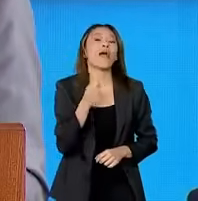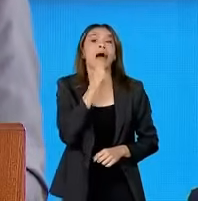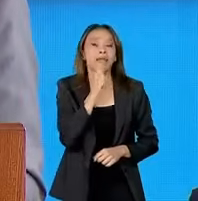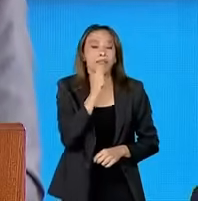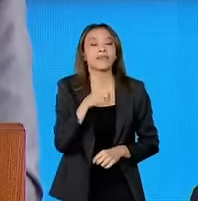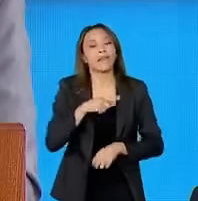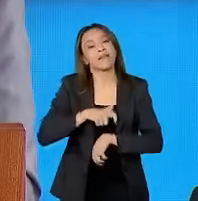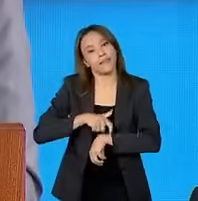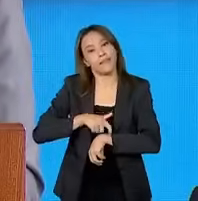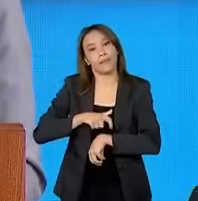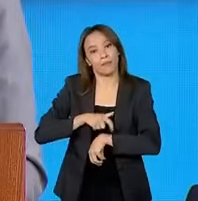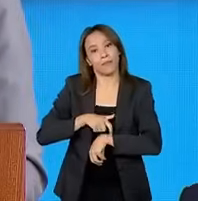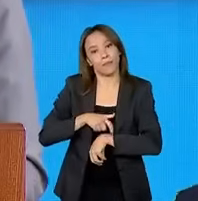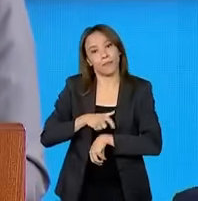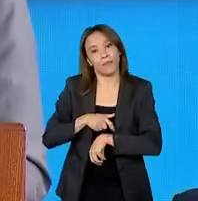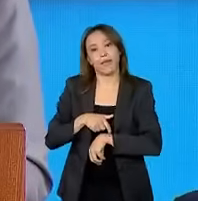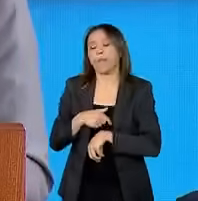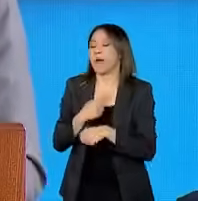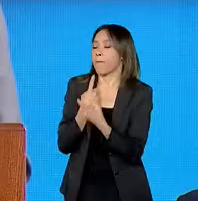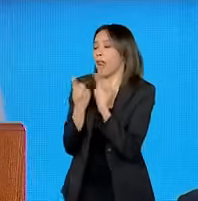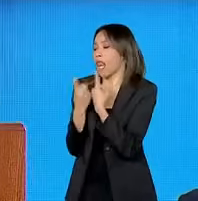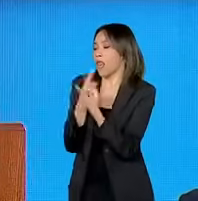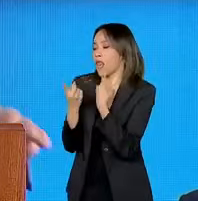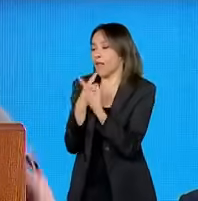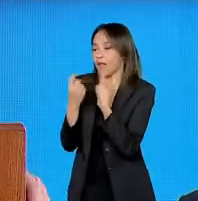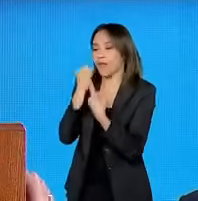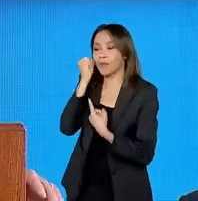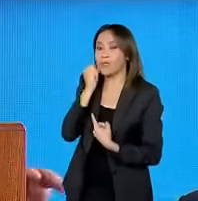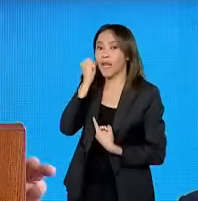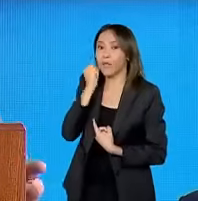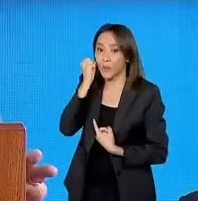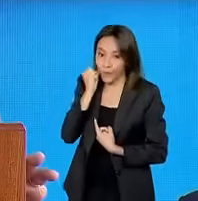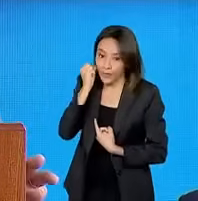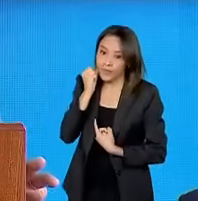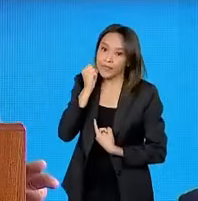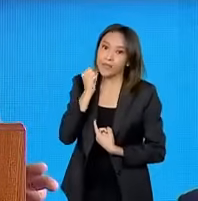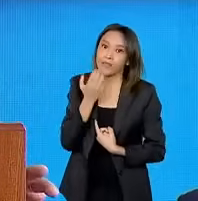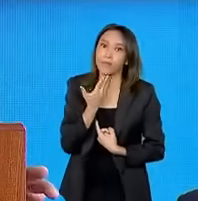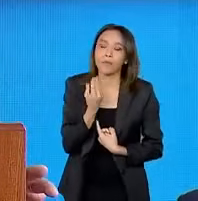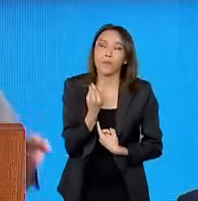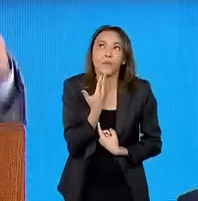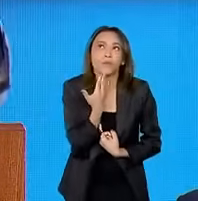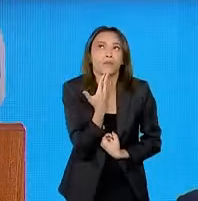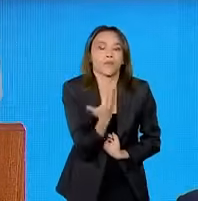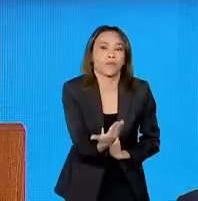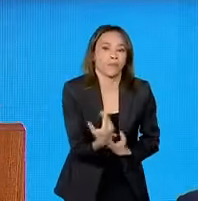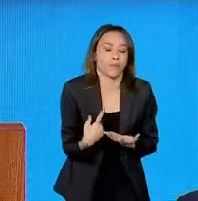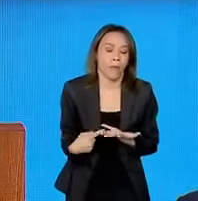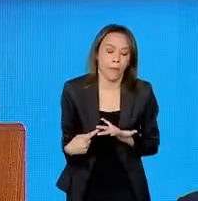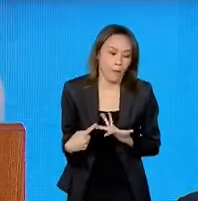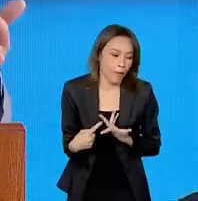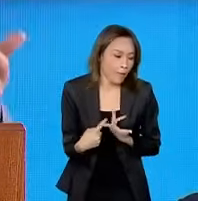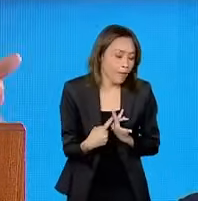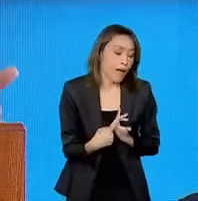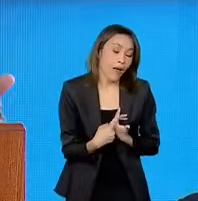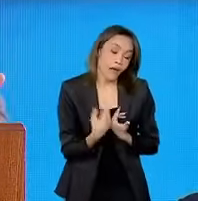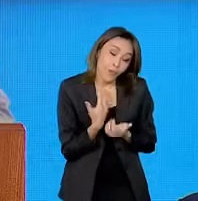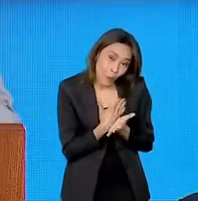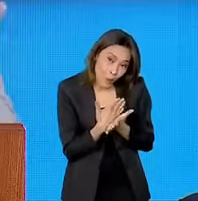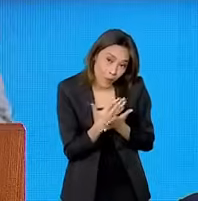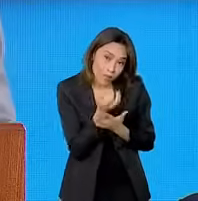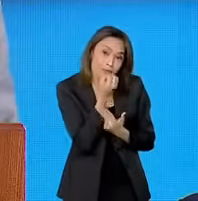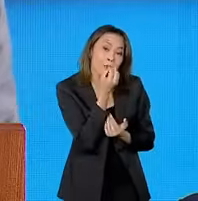tempo, ele tenta se relacionar com os senadores. E você sabe que a demanda é muito grande. Essa relação é muito boa no